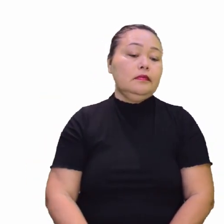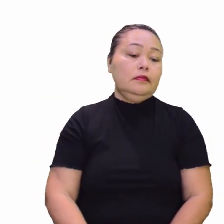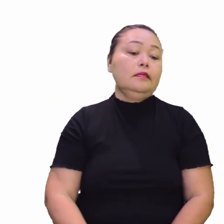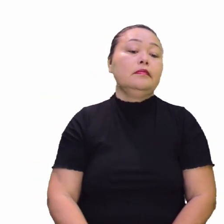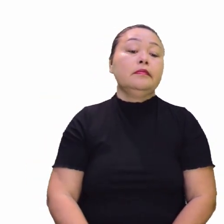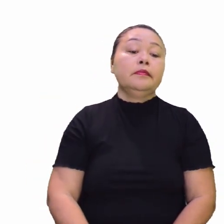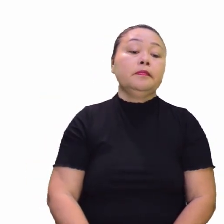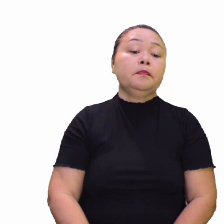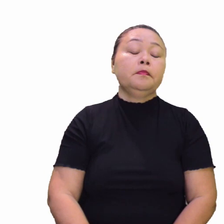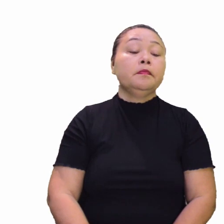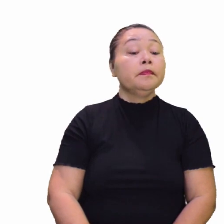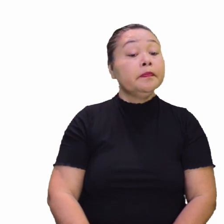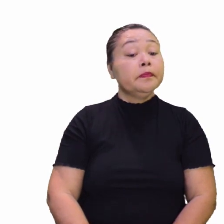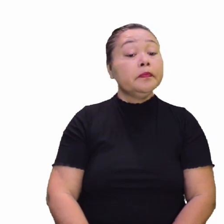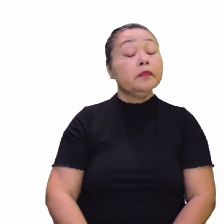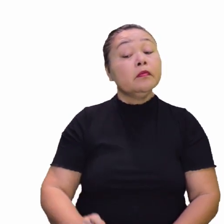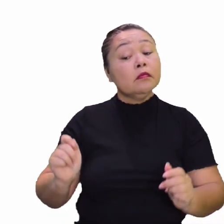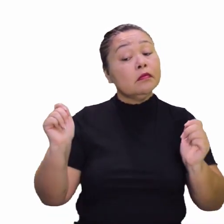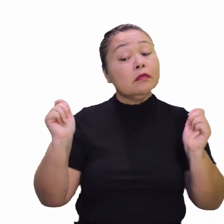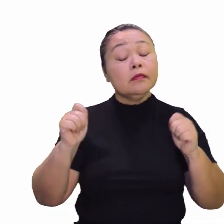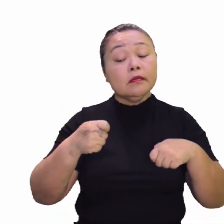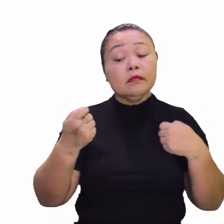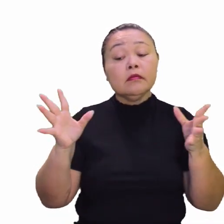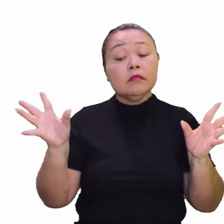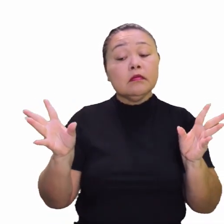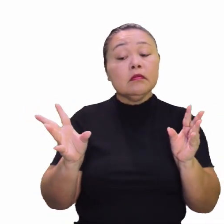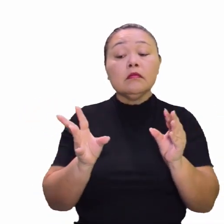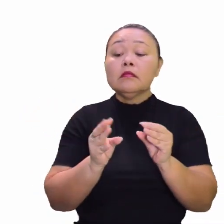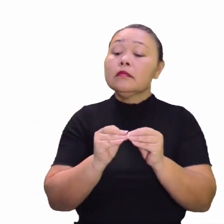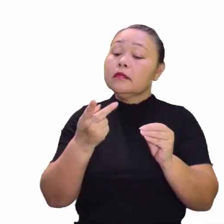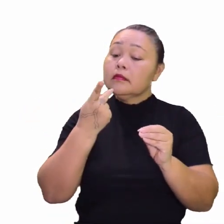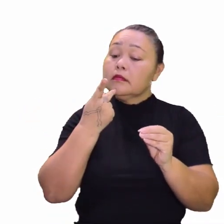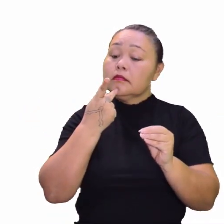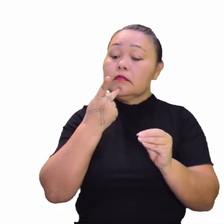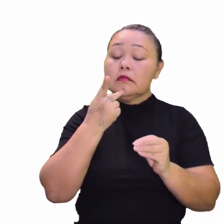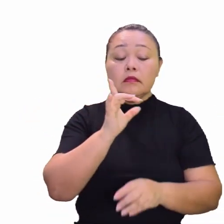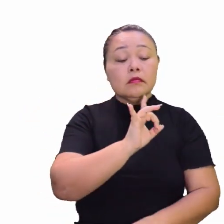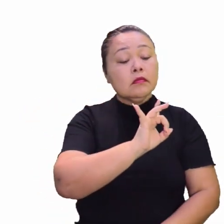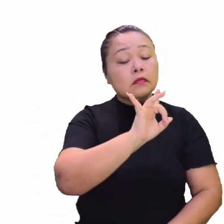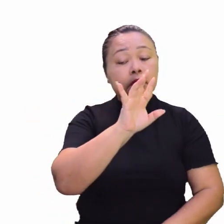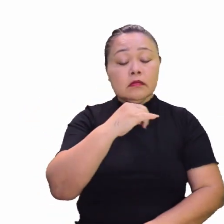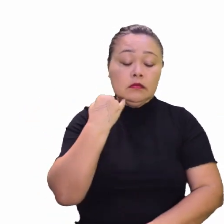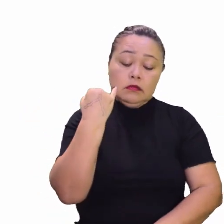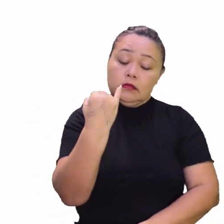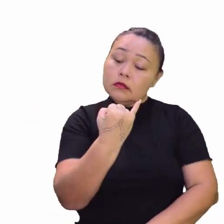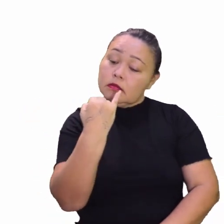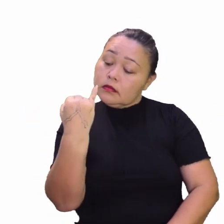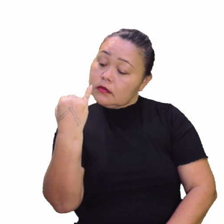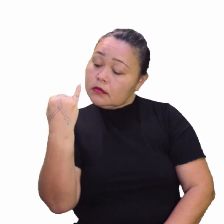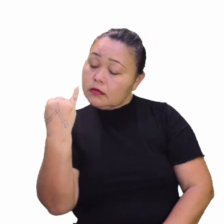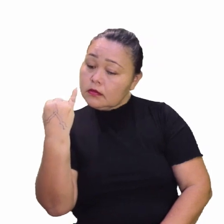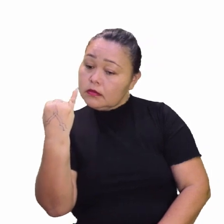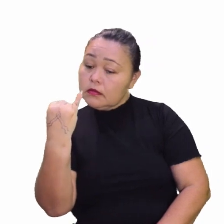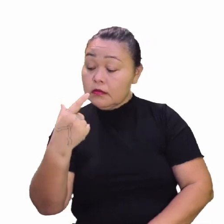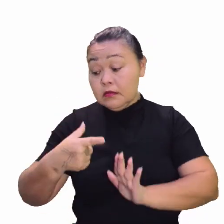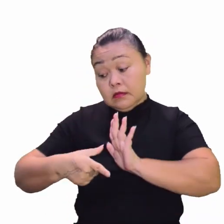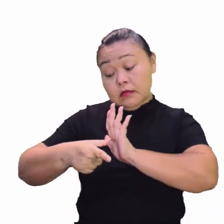importância. Nós poderíamos concluir dizendo que cada um tem a sua importância